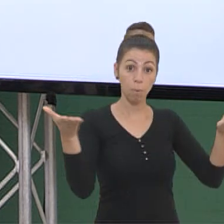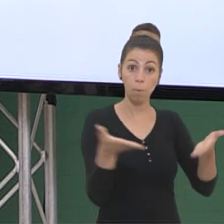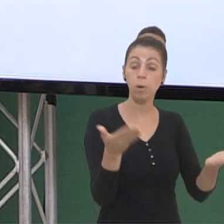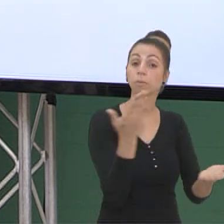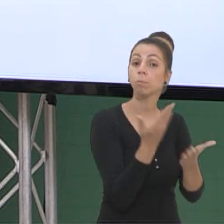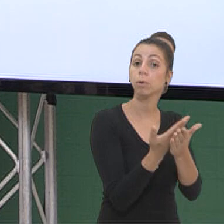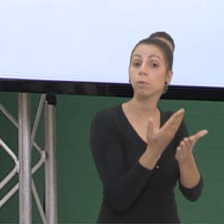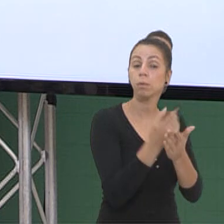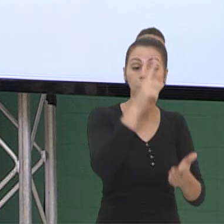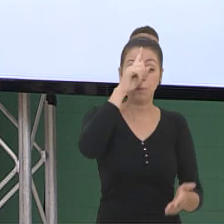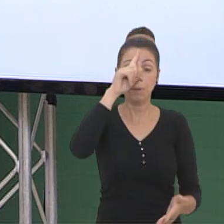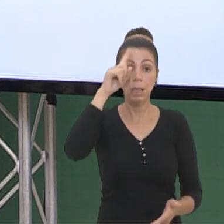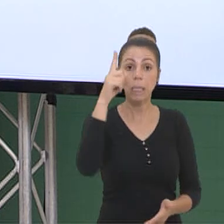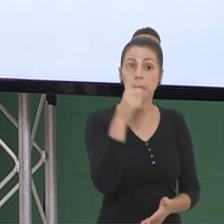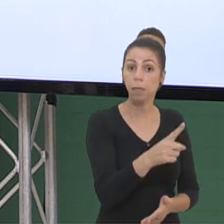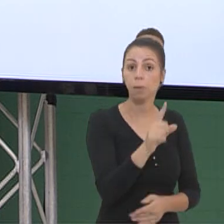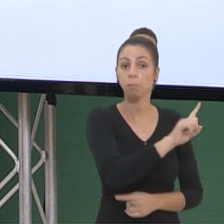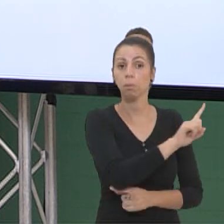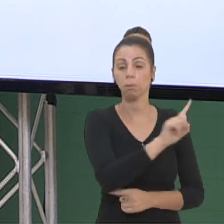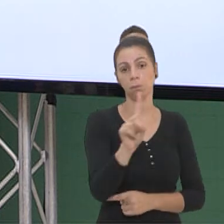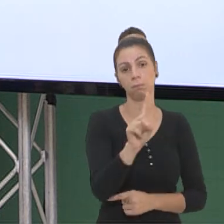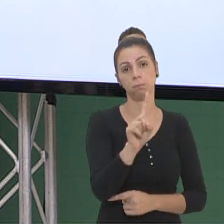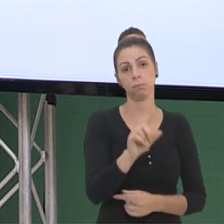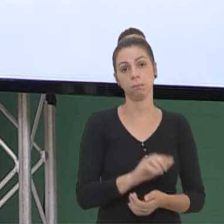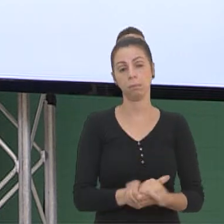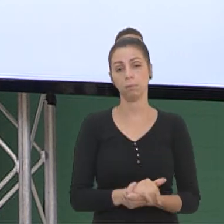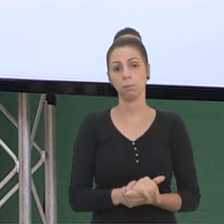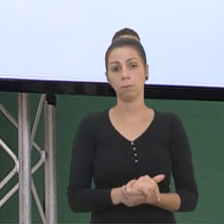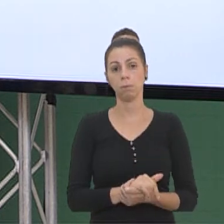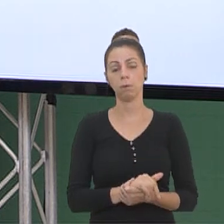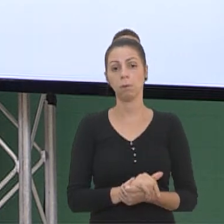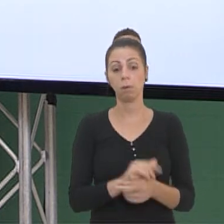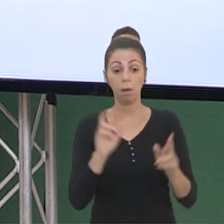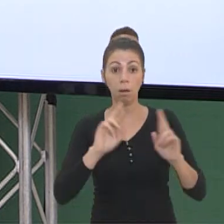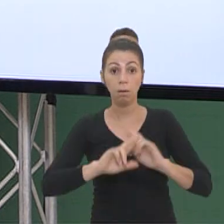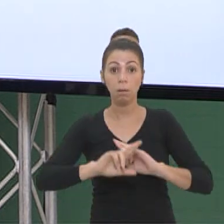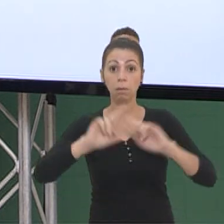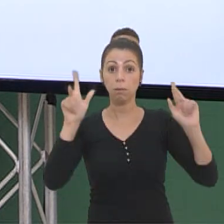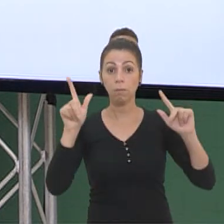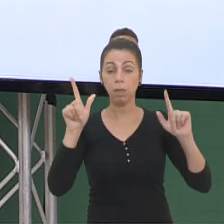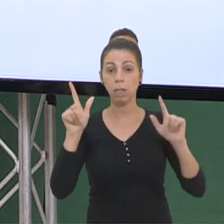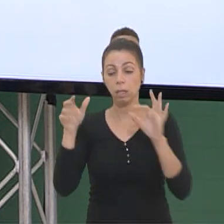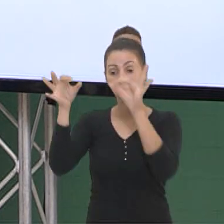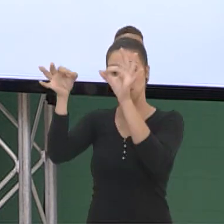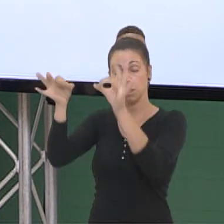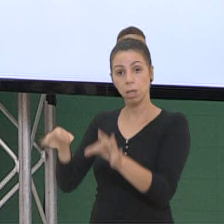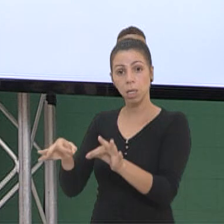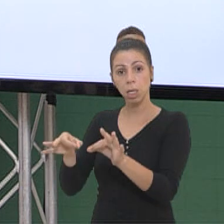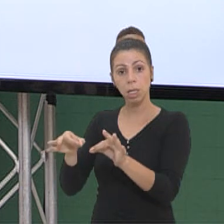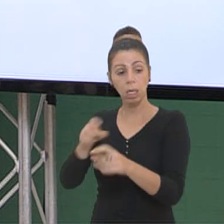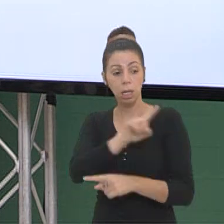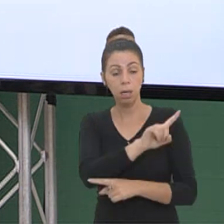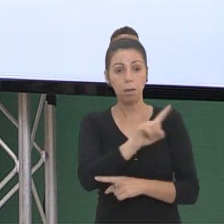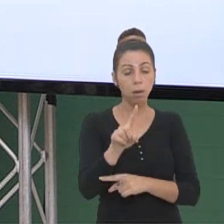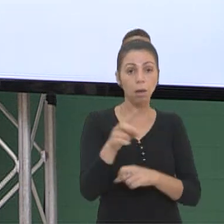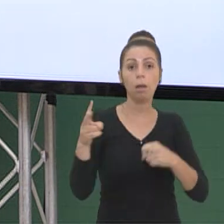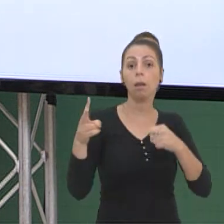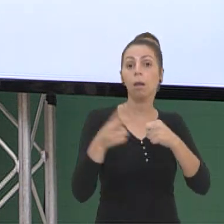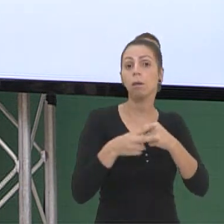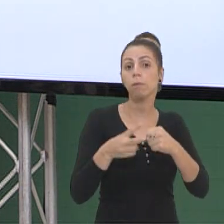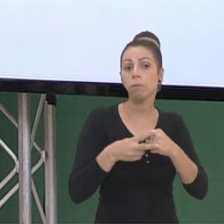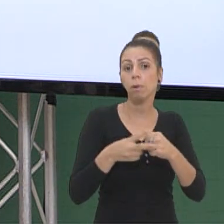estudar o modo imperativo negativo, que se diferencia justamente na conjugação verbal.